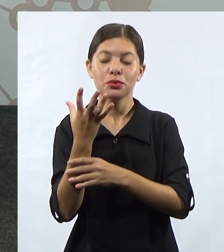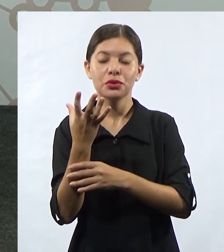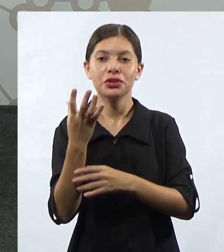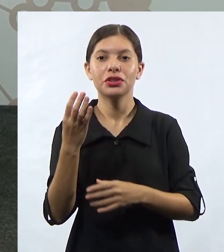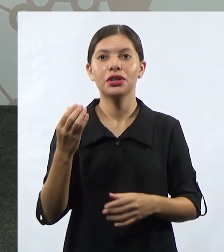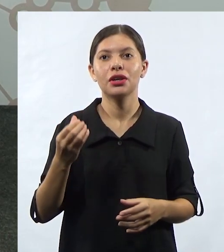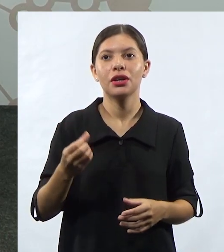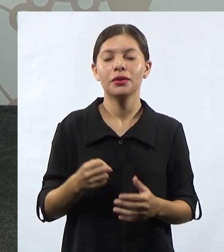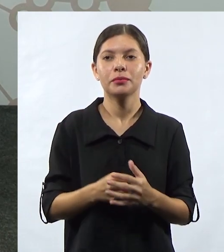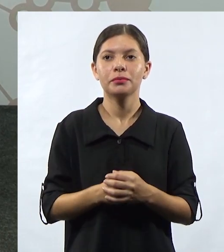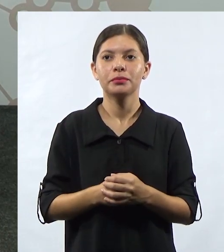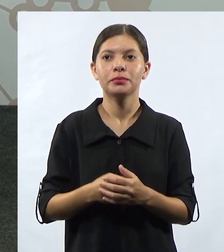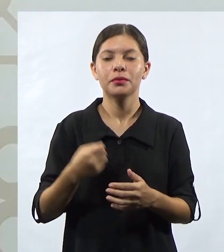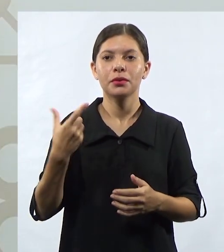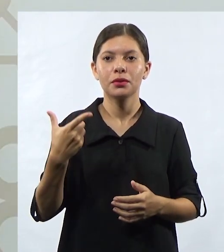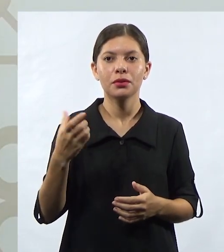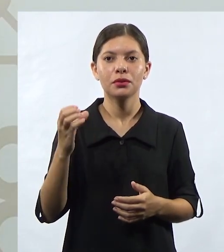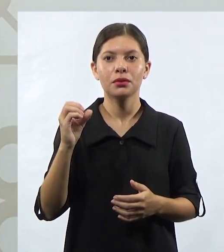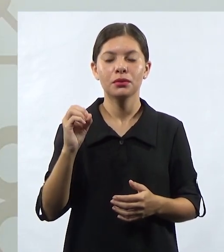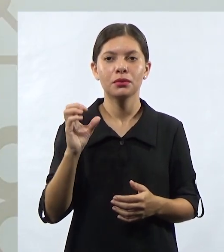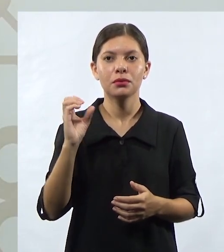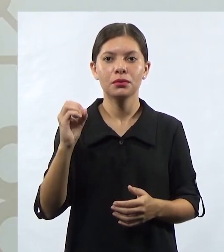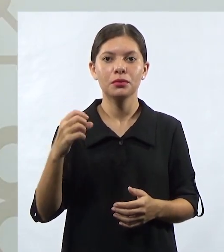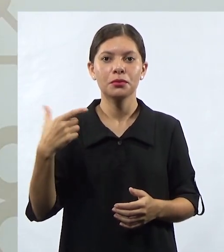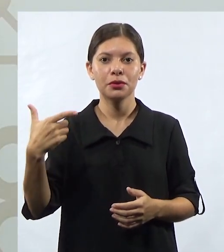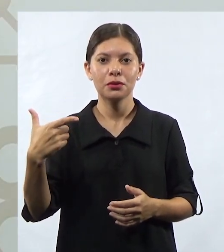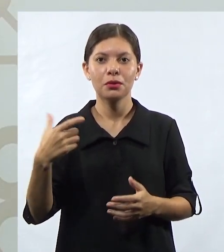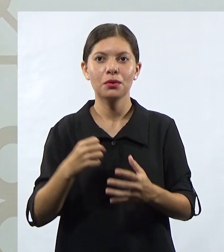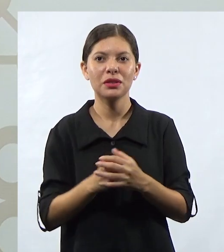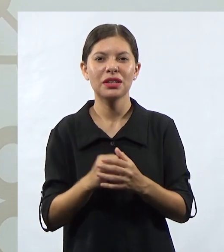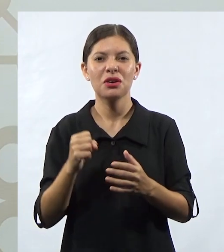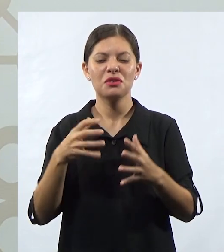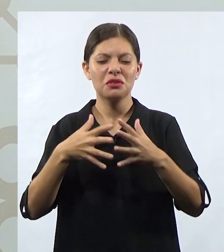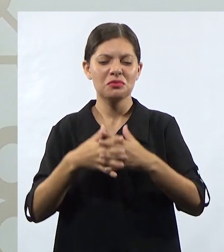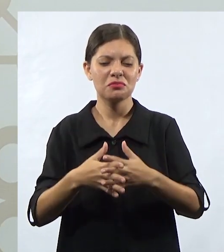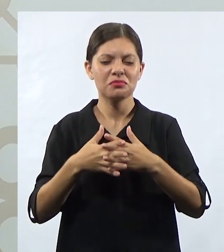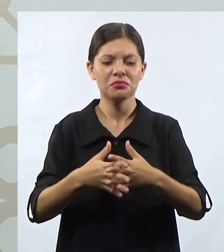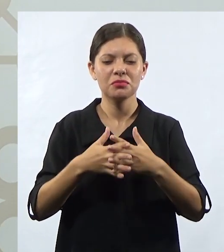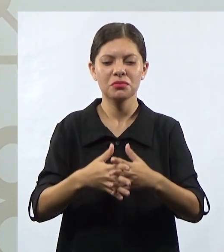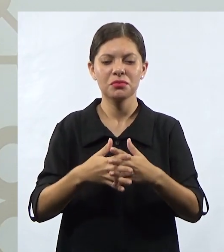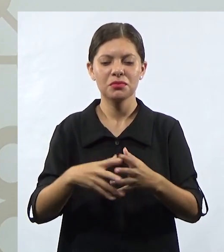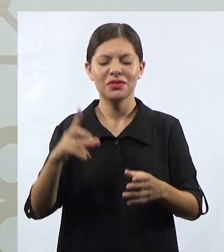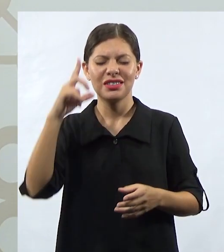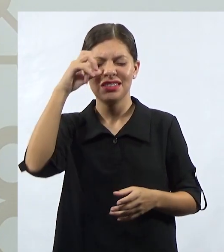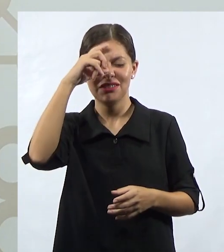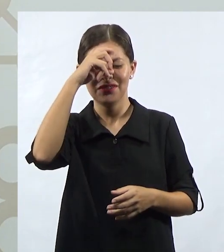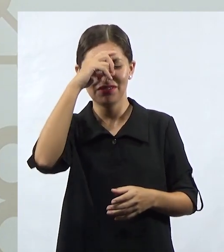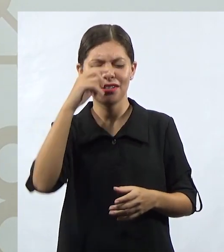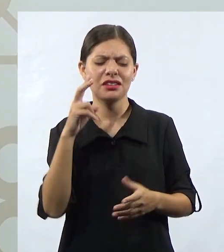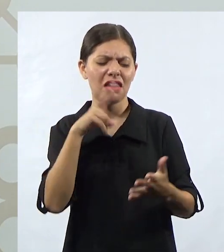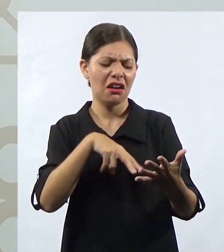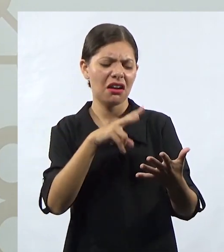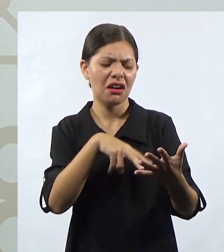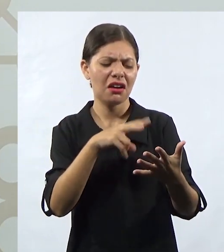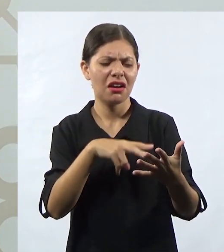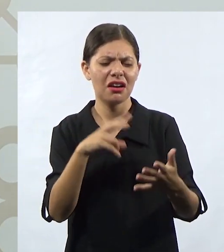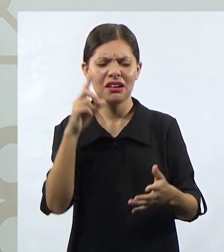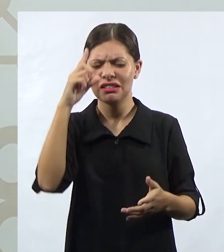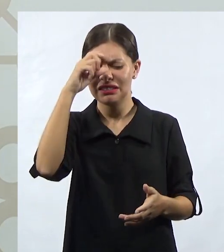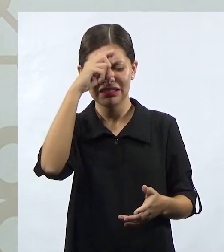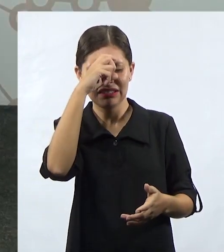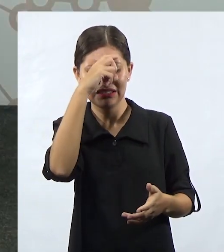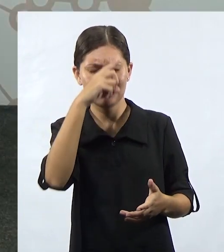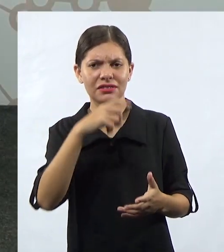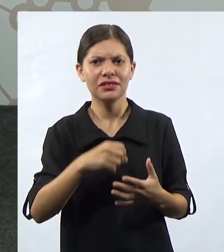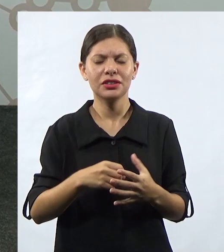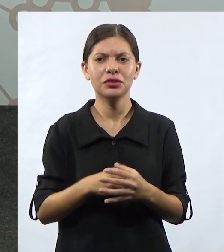do tempo, né, de percurso cronológico, pode ficar um pouco confuso para quem faz a leitura da linha. Então, por isso que eu tenho que fazer o recorte